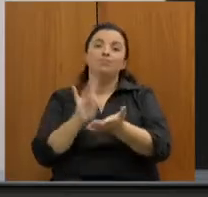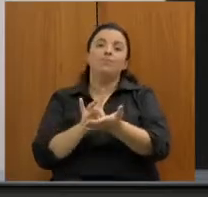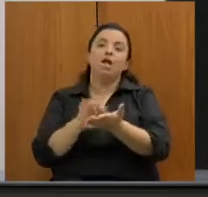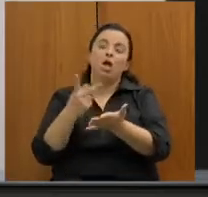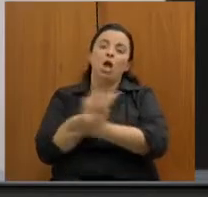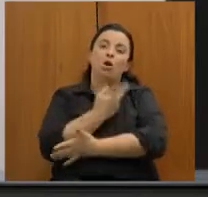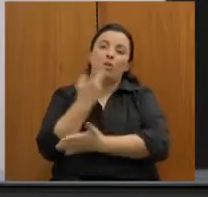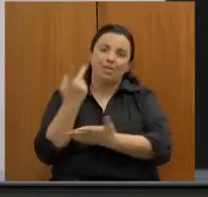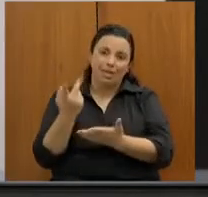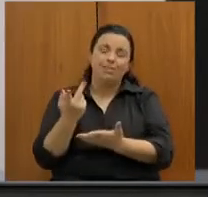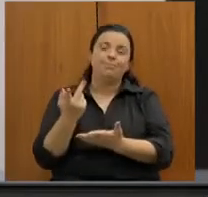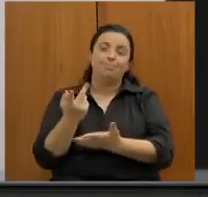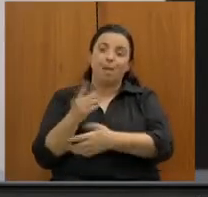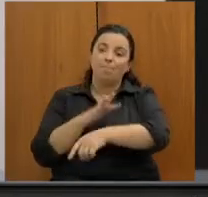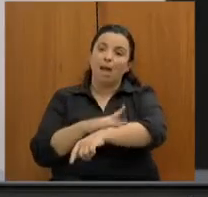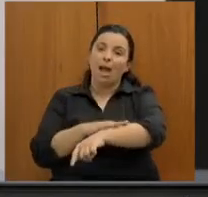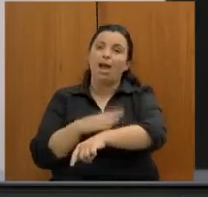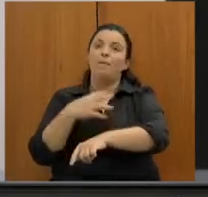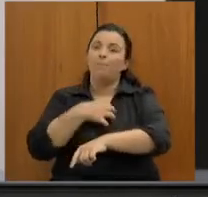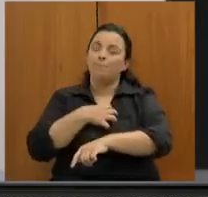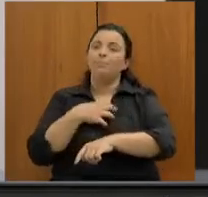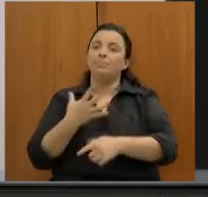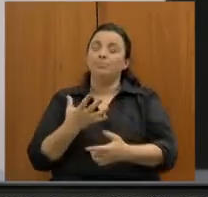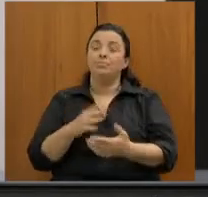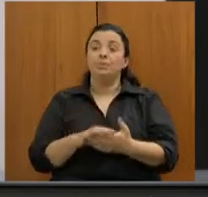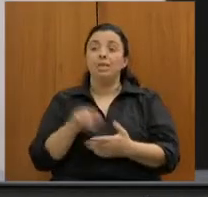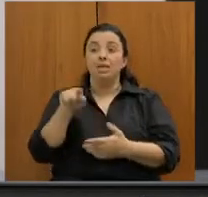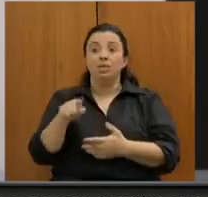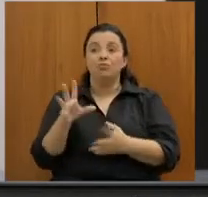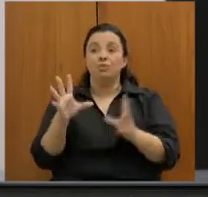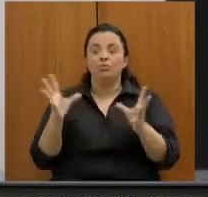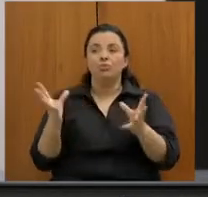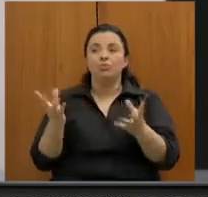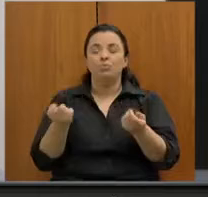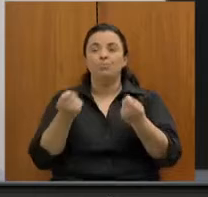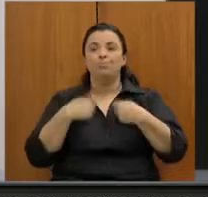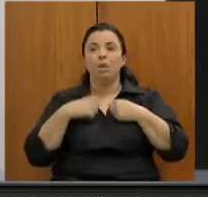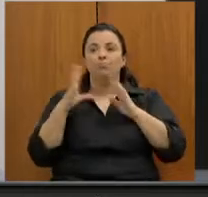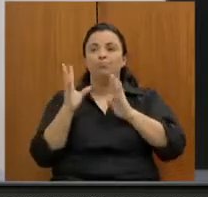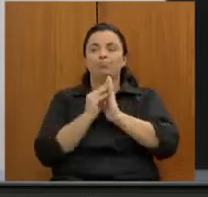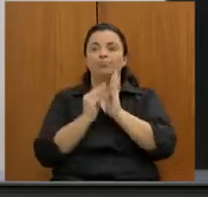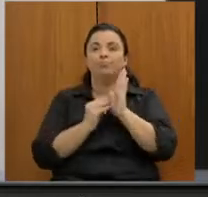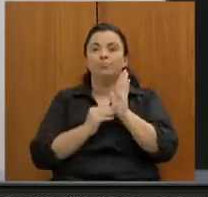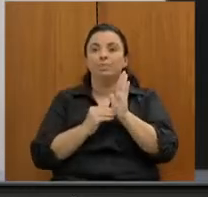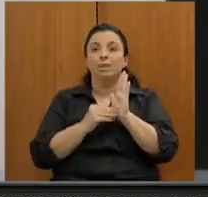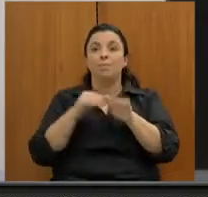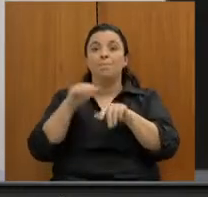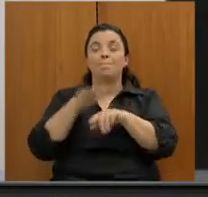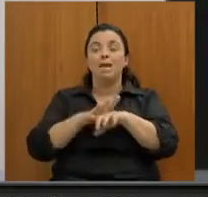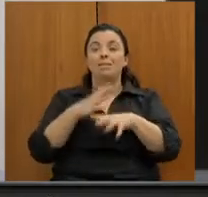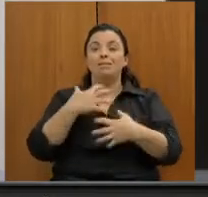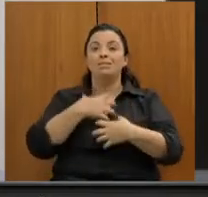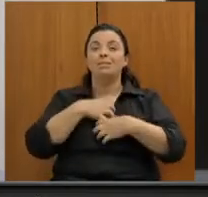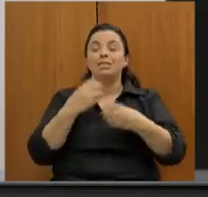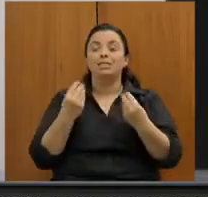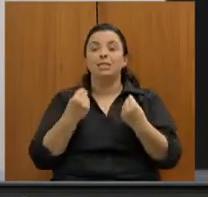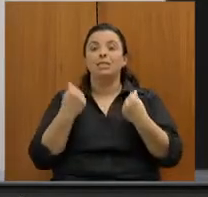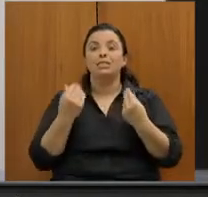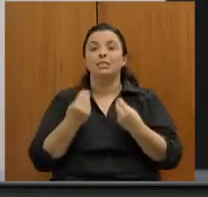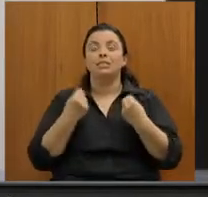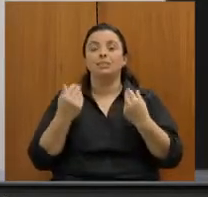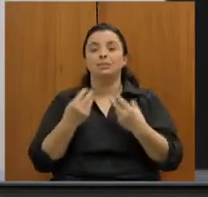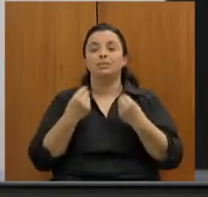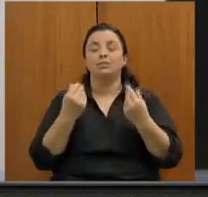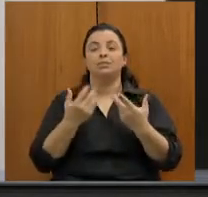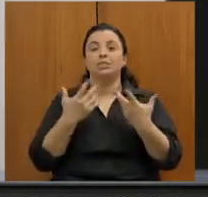final vai nos dar um relatório capaz de sensibilizar o nosso olhar para novas propostas e eu acredito gente